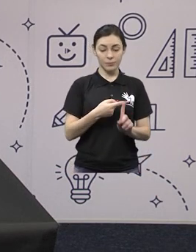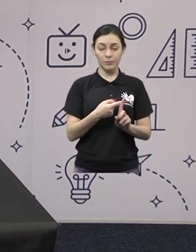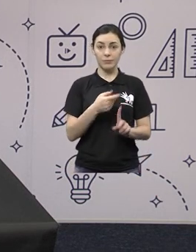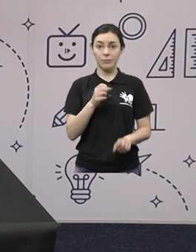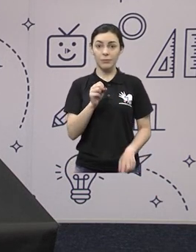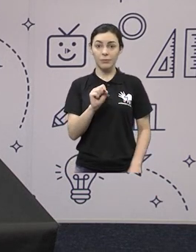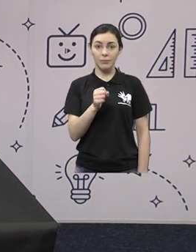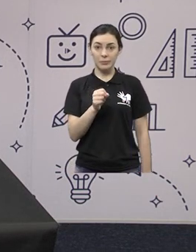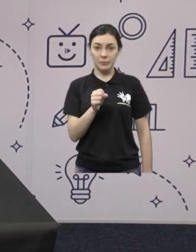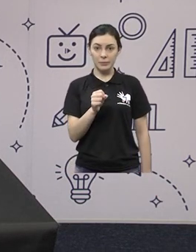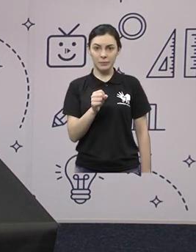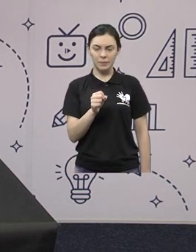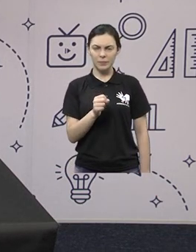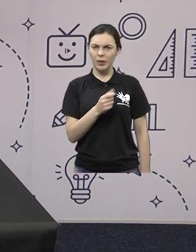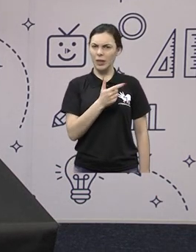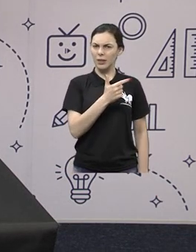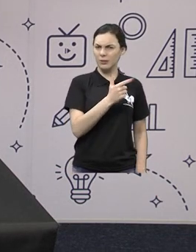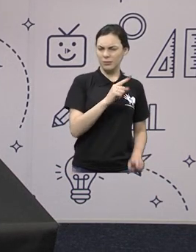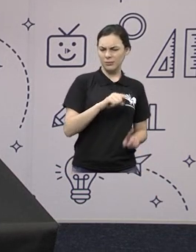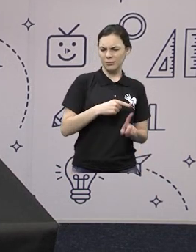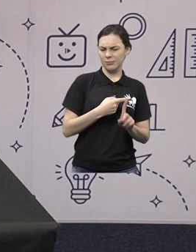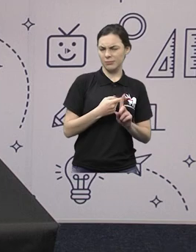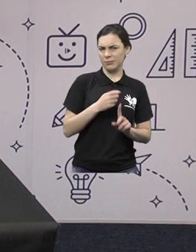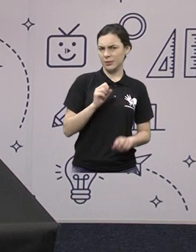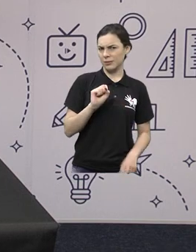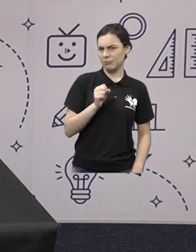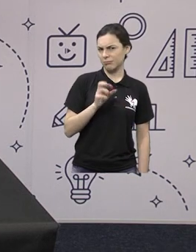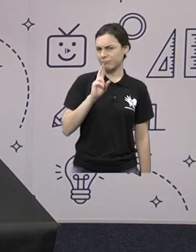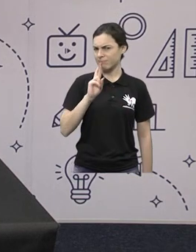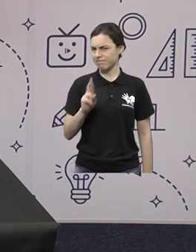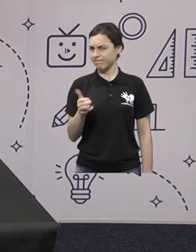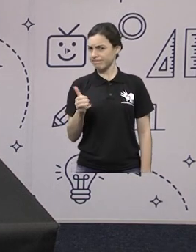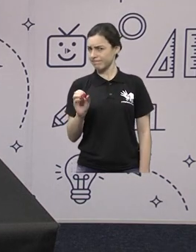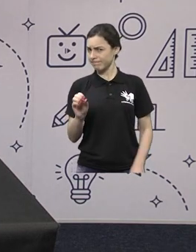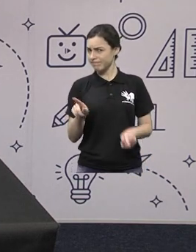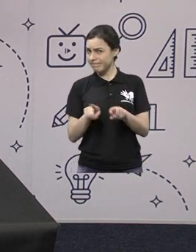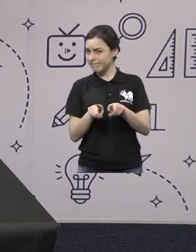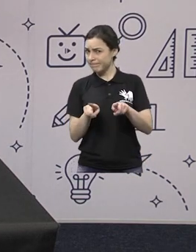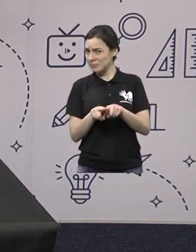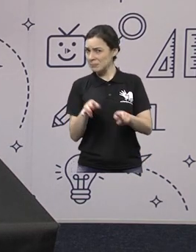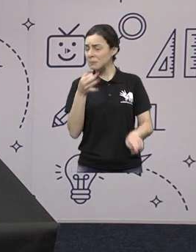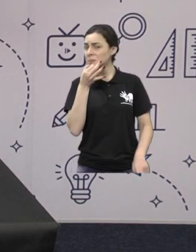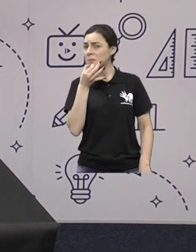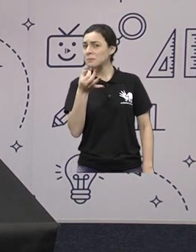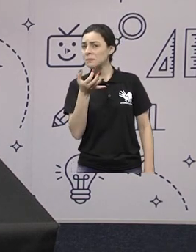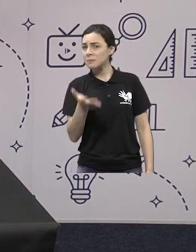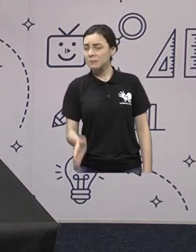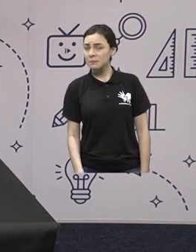2 mais 8. Será que 2 mais 8 também dá